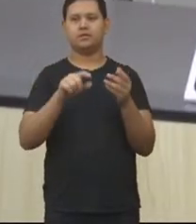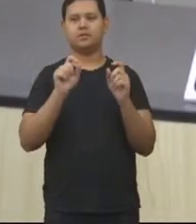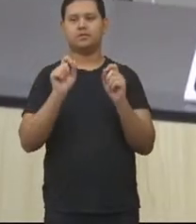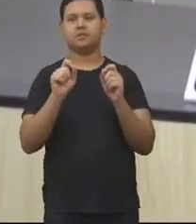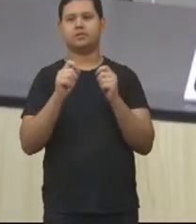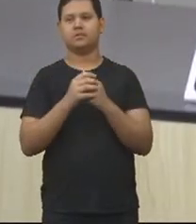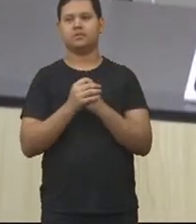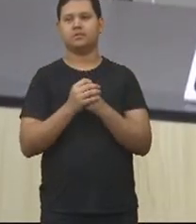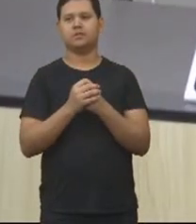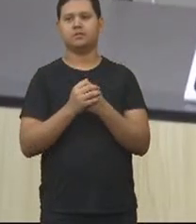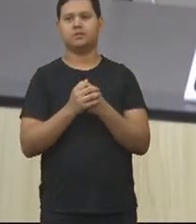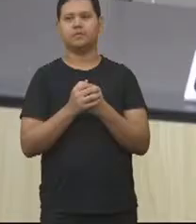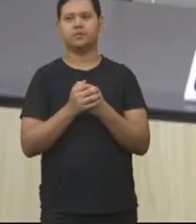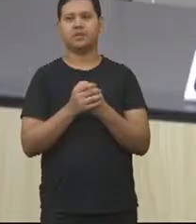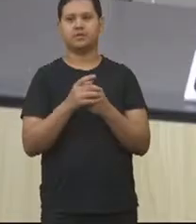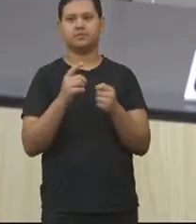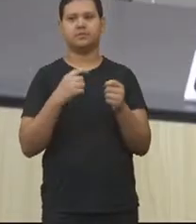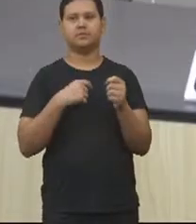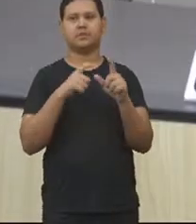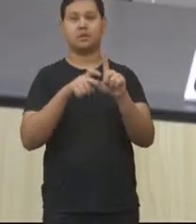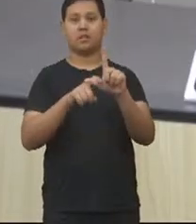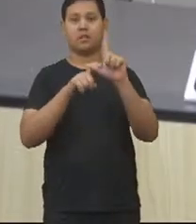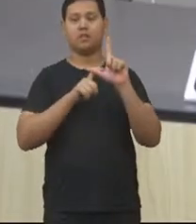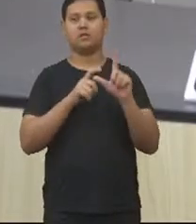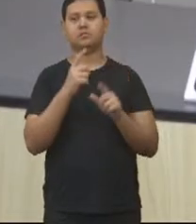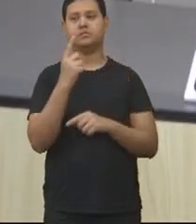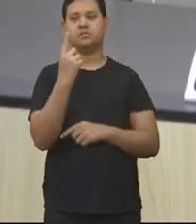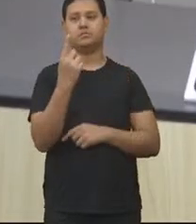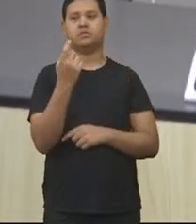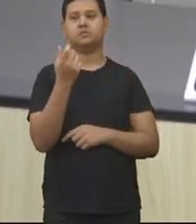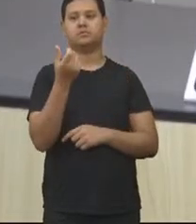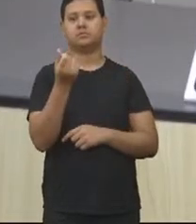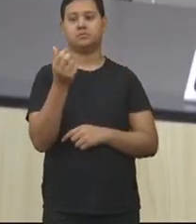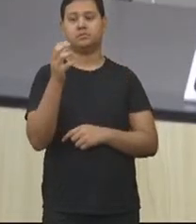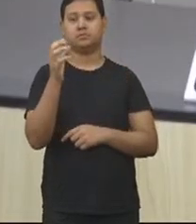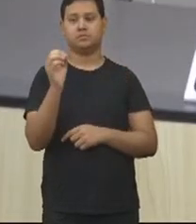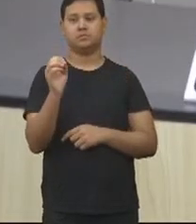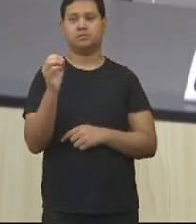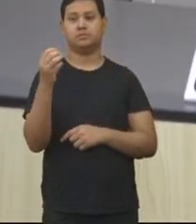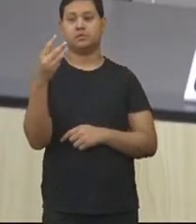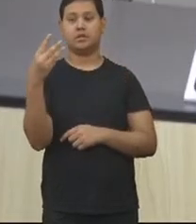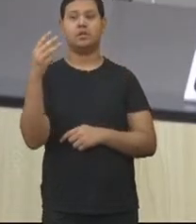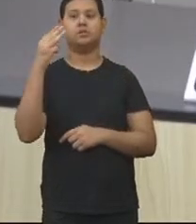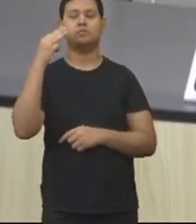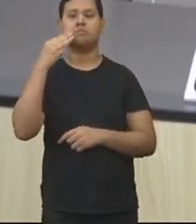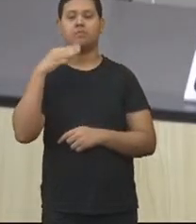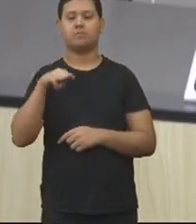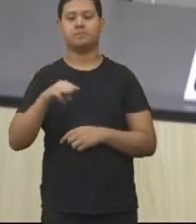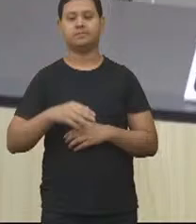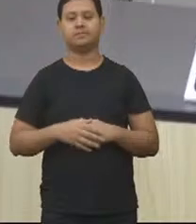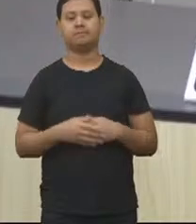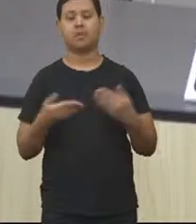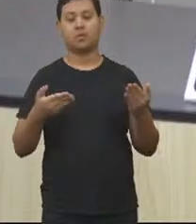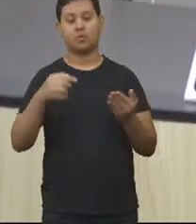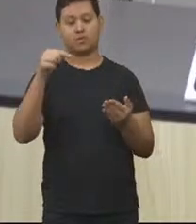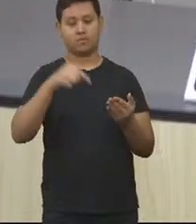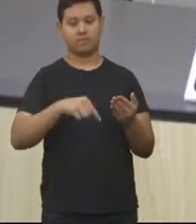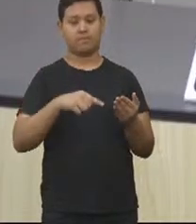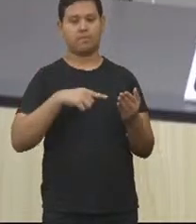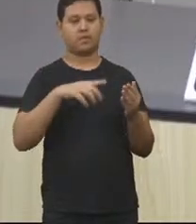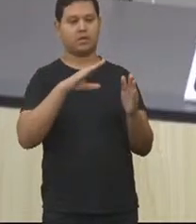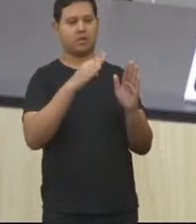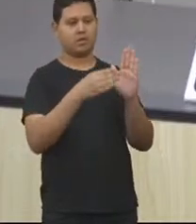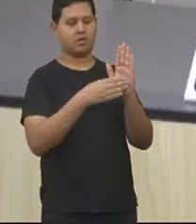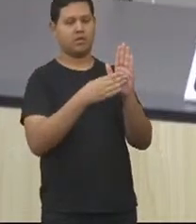foi colocada uma dívida de 160 e alguma coisa milhões. 163 milhões. Tá. Hoje nós temos um